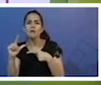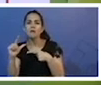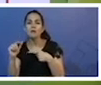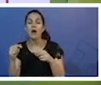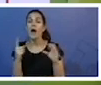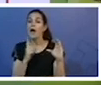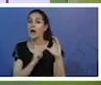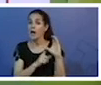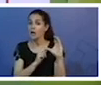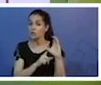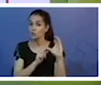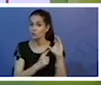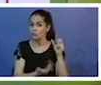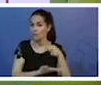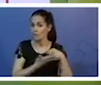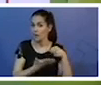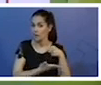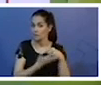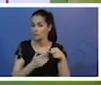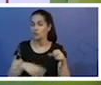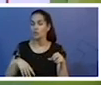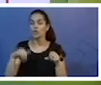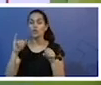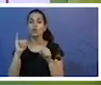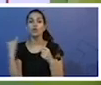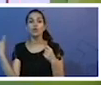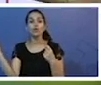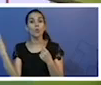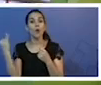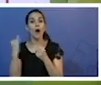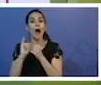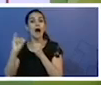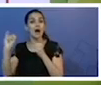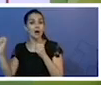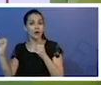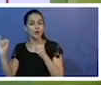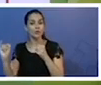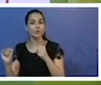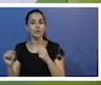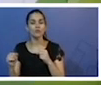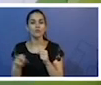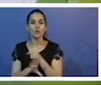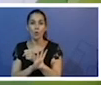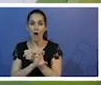da base e a parte do ânion veio do ácido, certo?